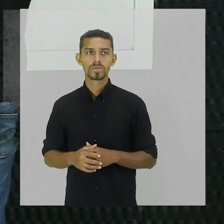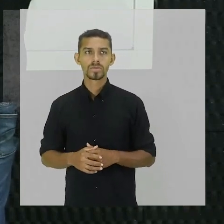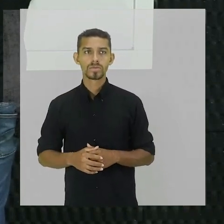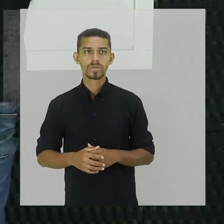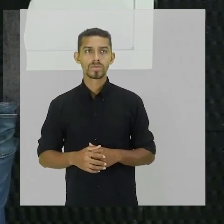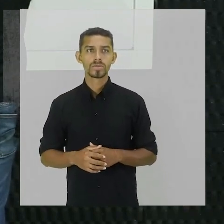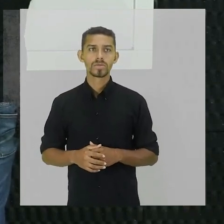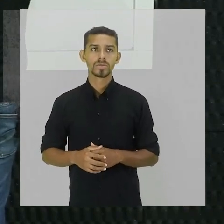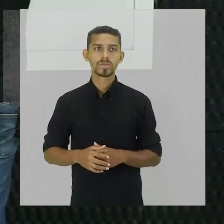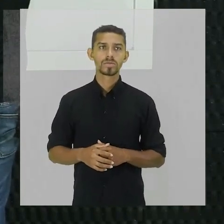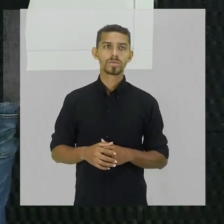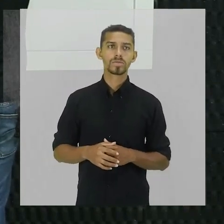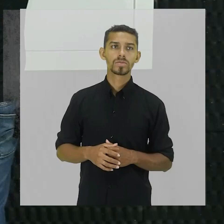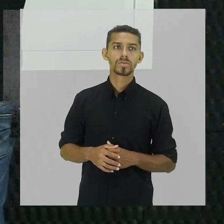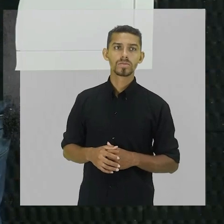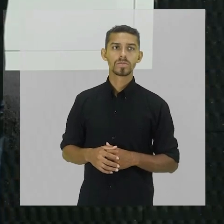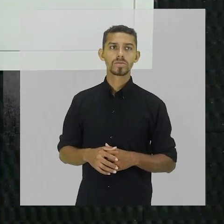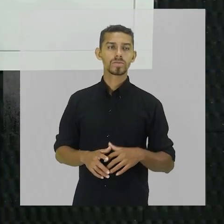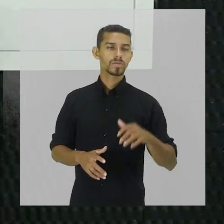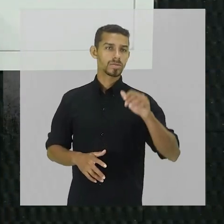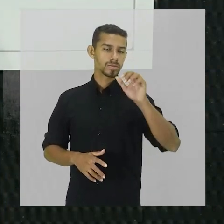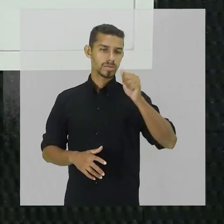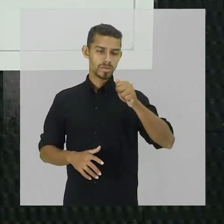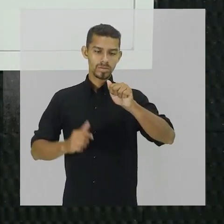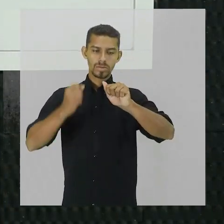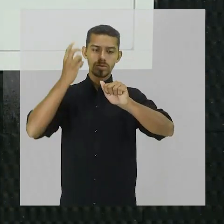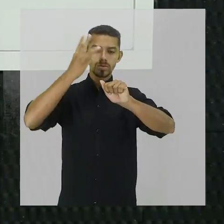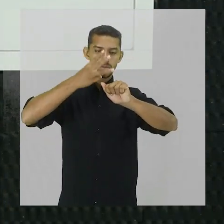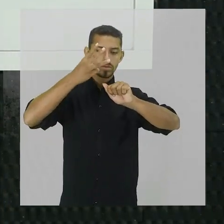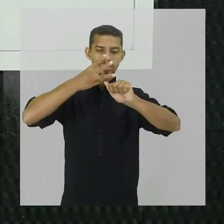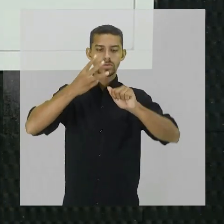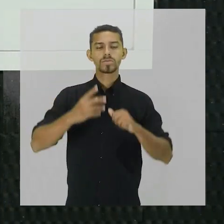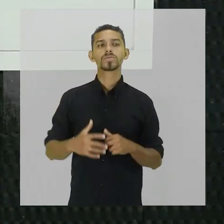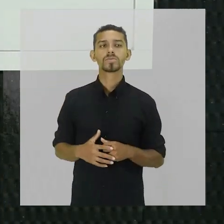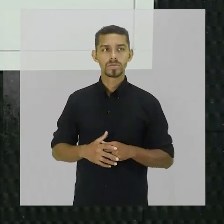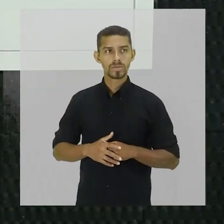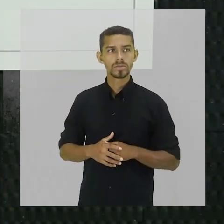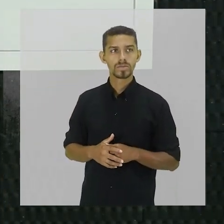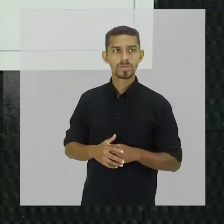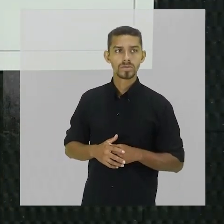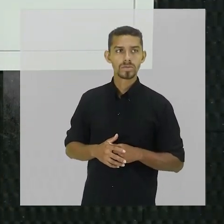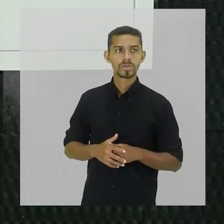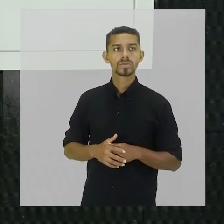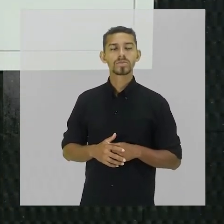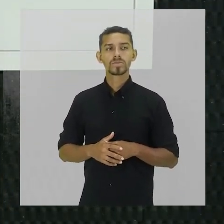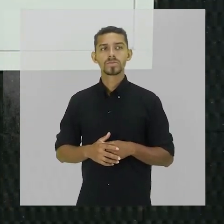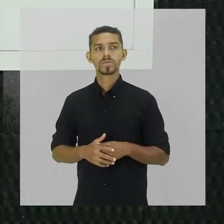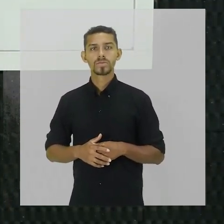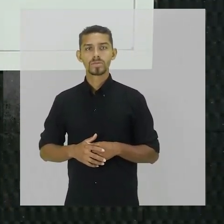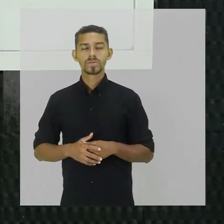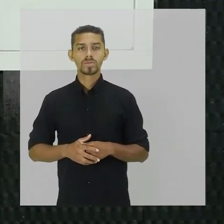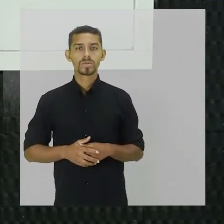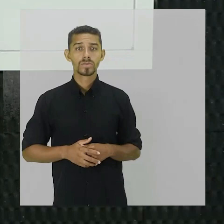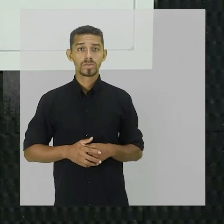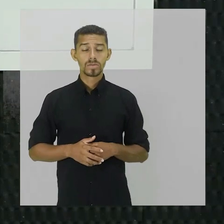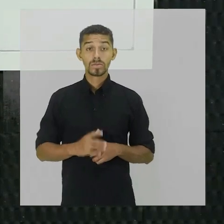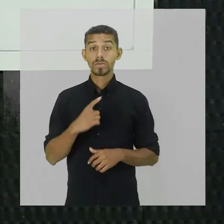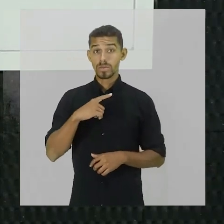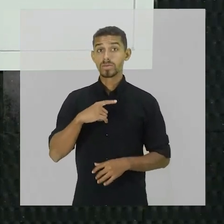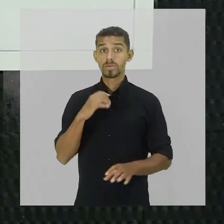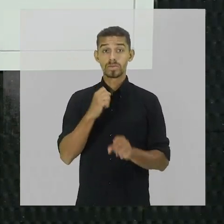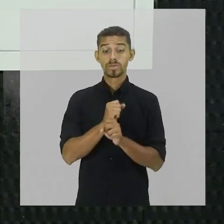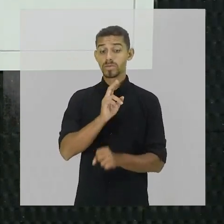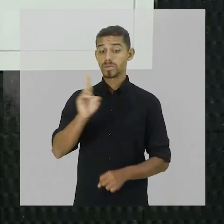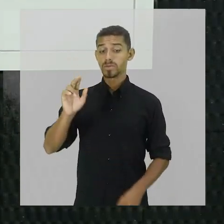elevado ao cubo. É esse ladinho aqui de figuras espaciais, nós chamamos